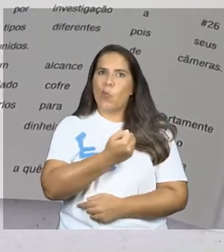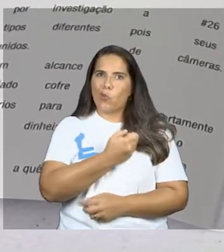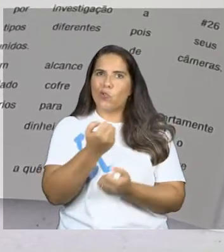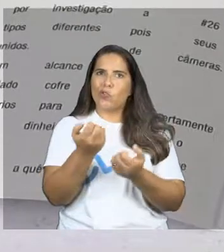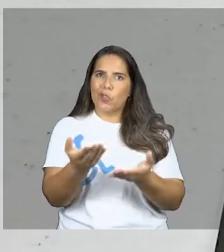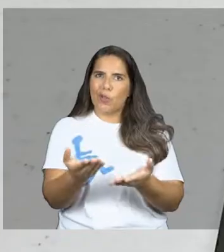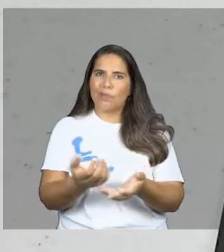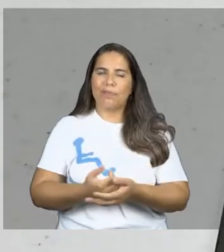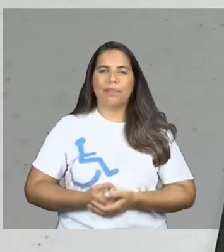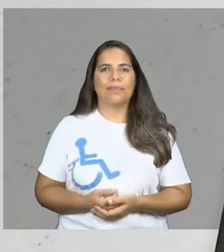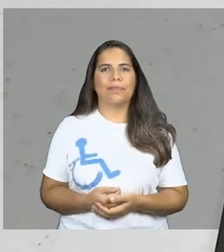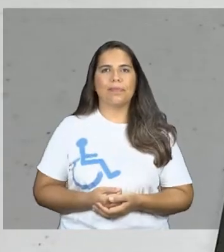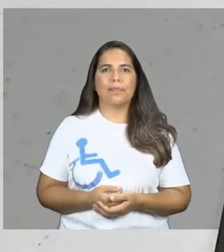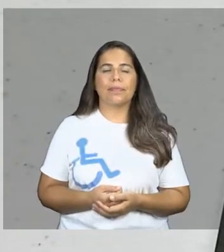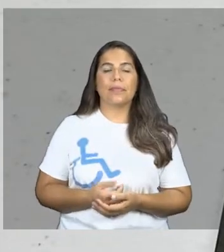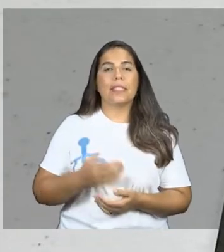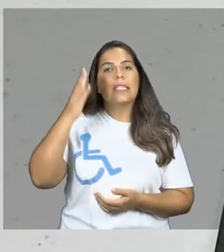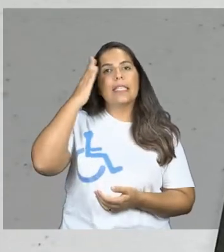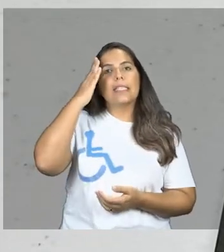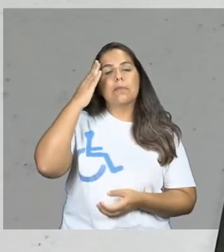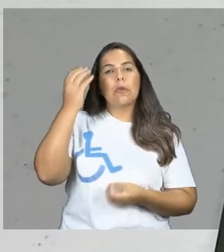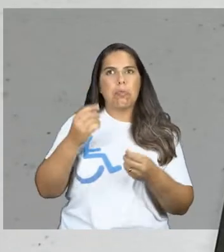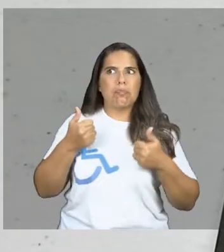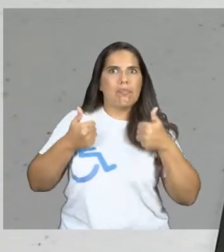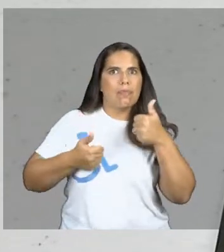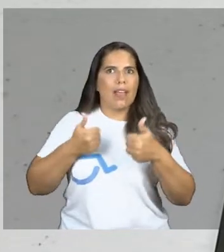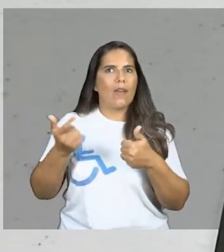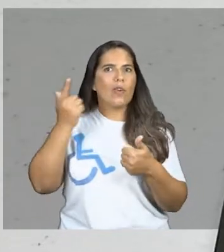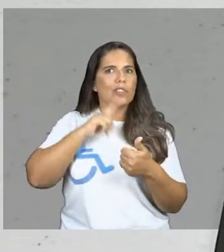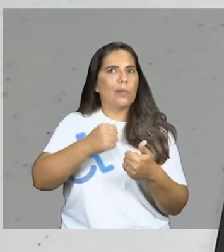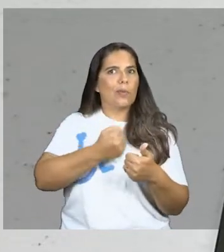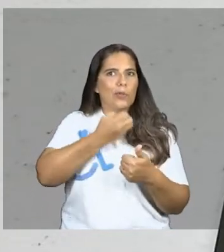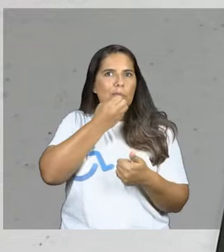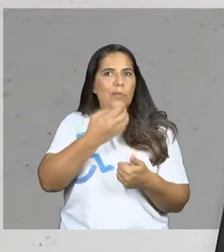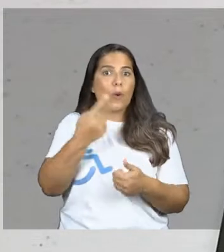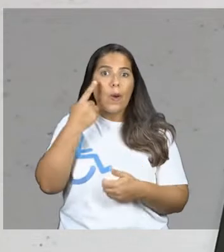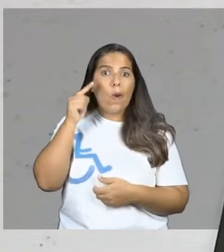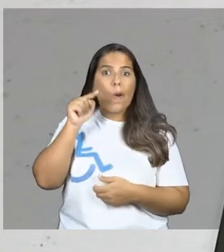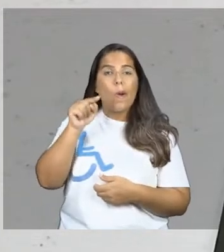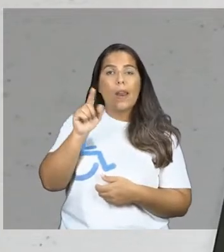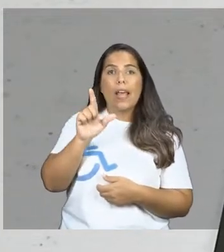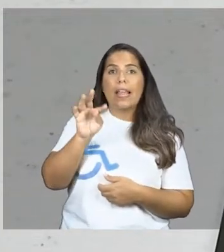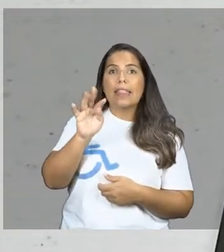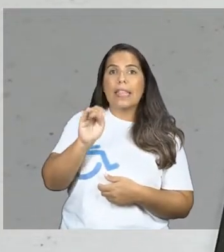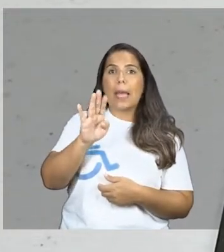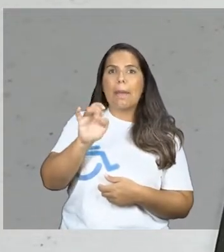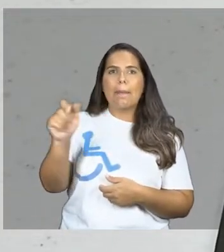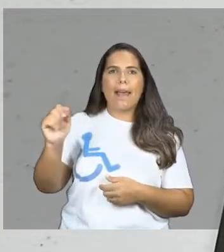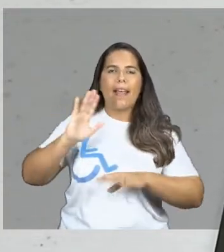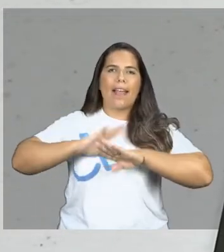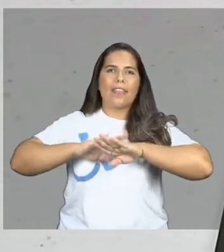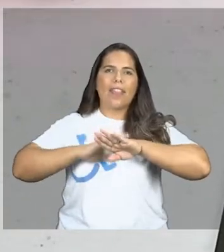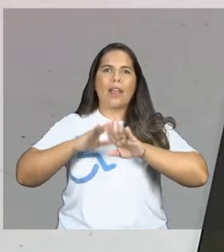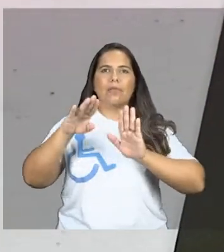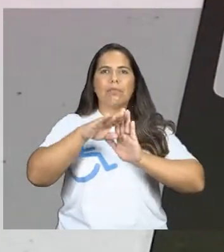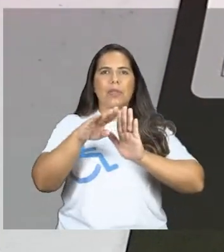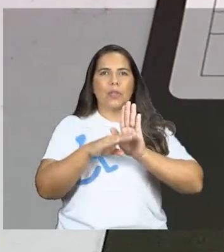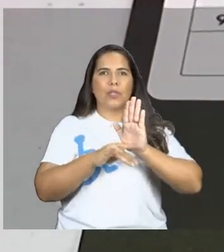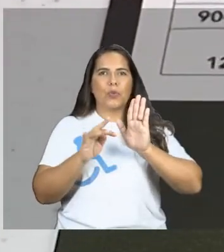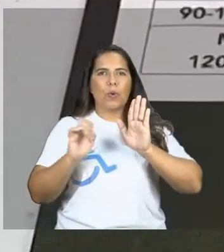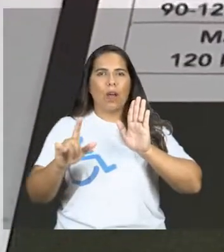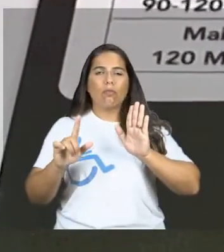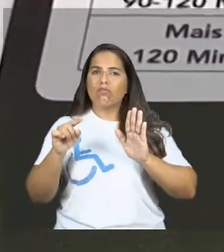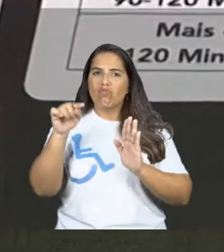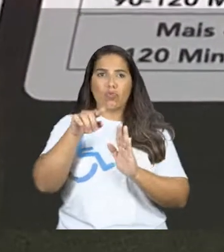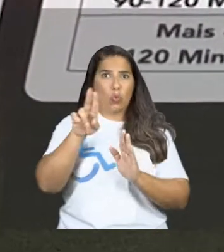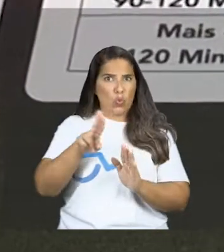ganha. Se você quer saber se você mandou bem e conseguiu uma alta pontuação, dá uma olhada nessa tabela de resultados que fica atrás do manual. Se você não